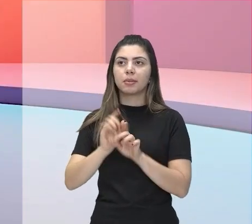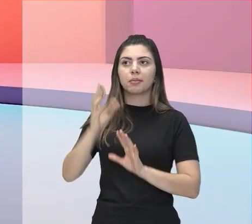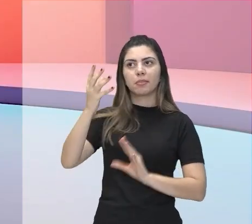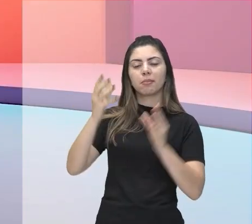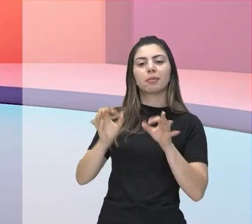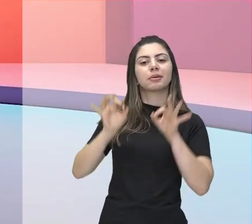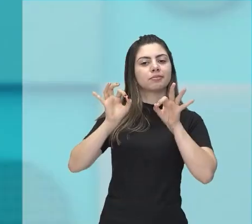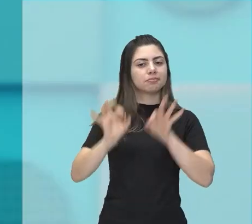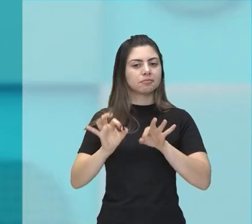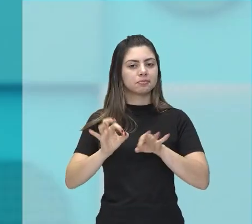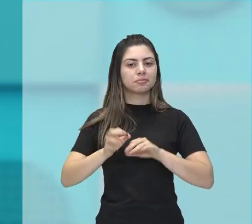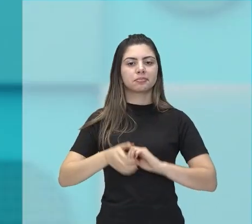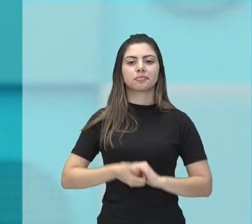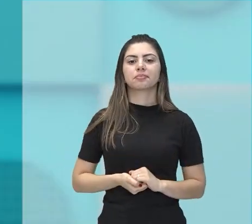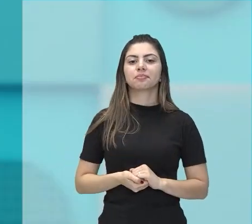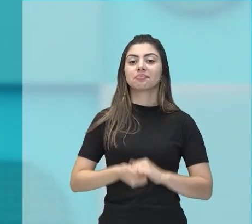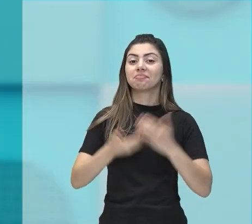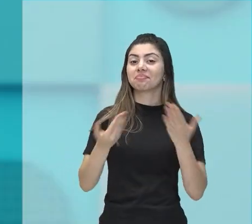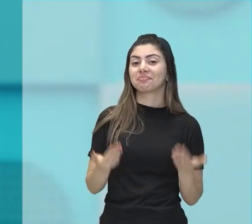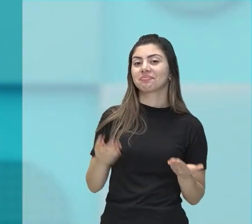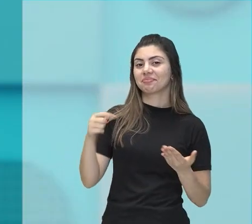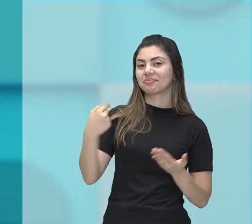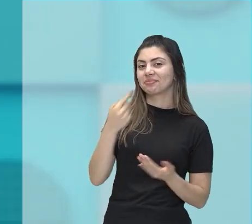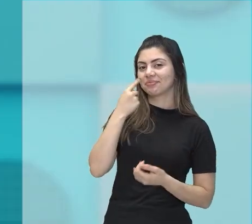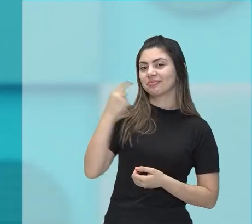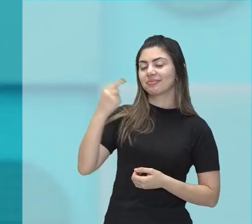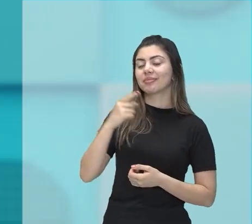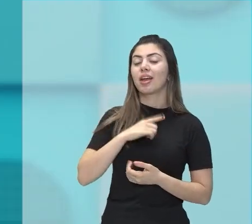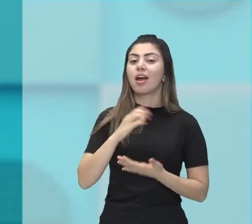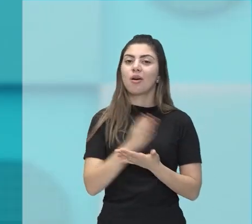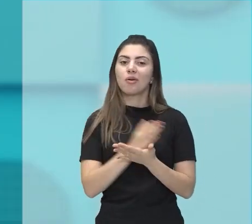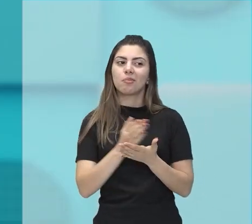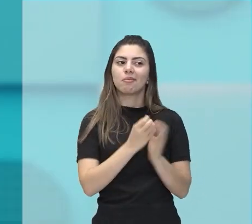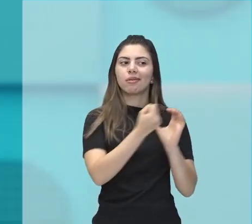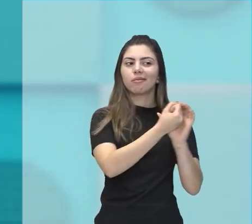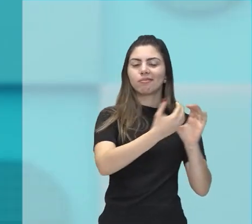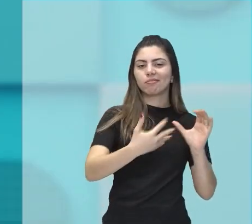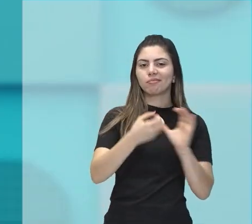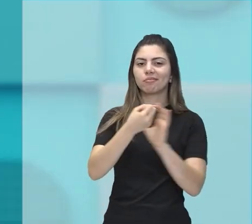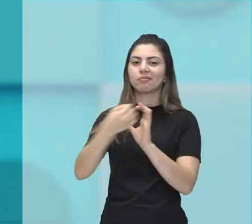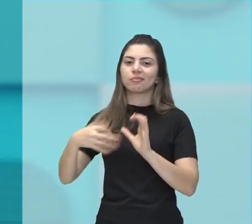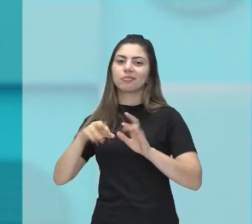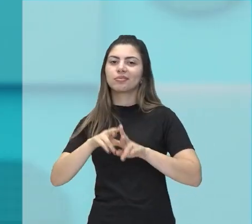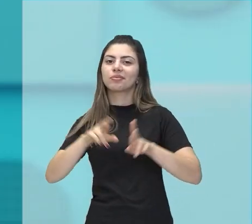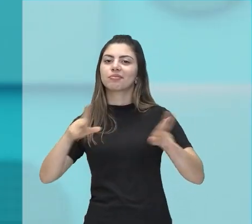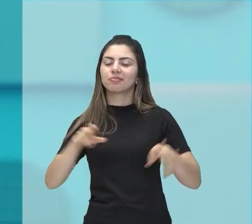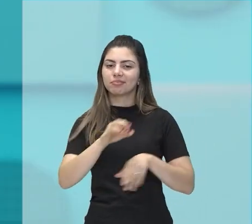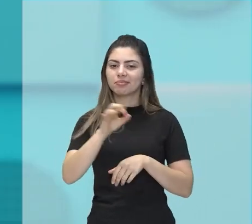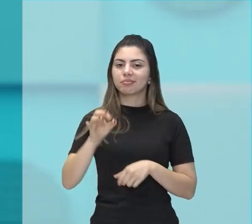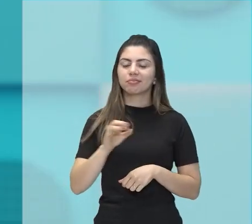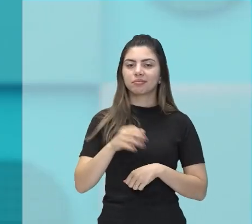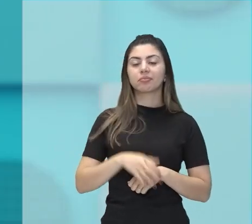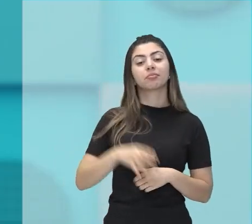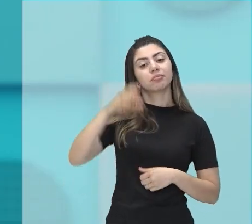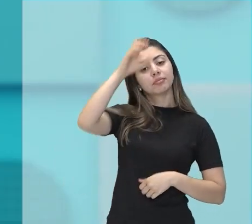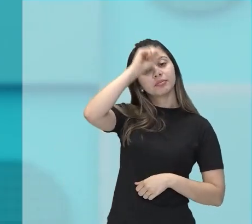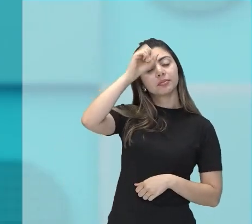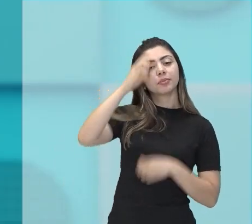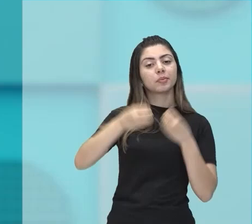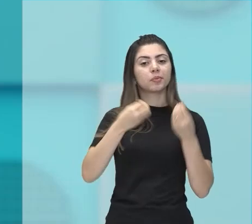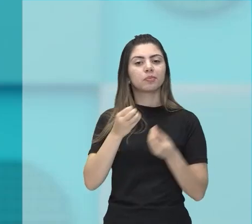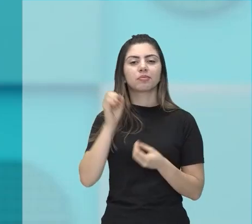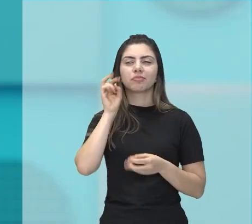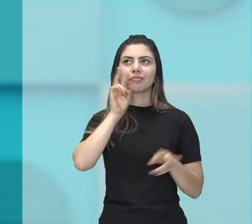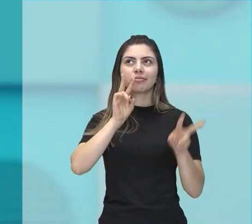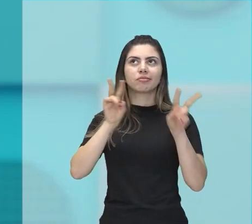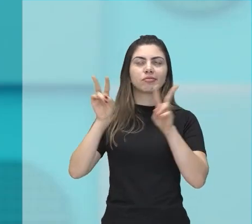evidência. Então, nós vimos aí algumas situações de uso, como nós já temos falado, né? Vocês viram que a gente olhou para o céu e